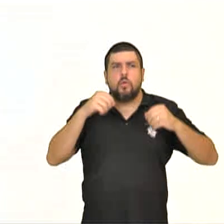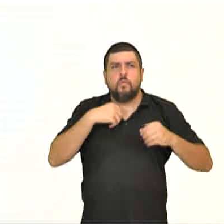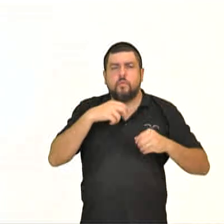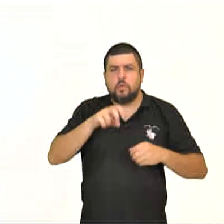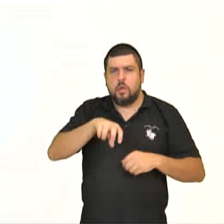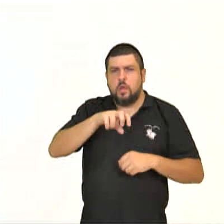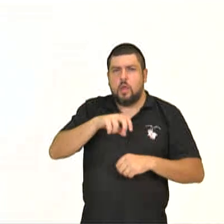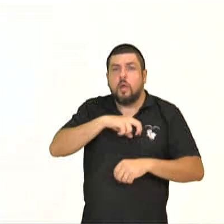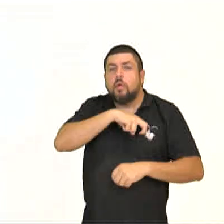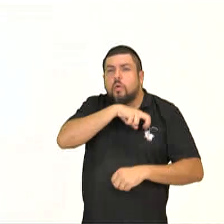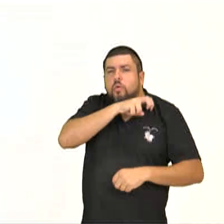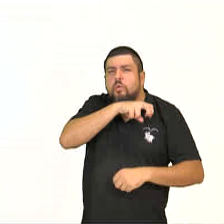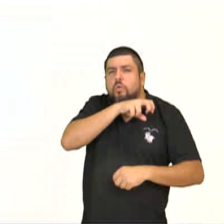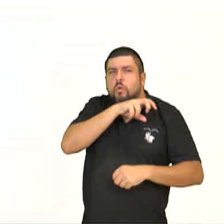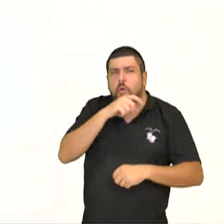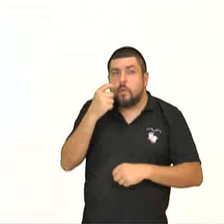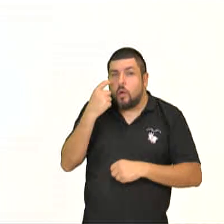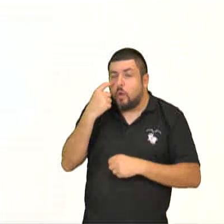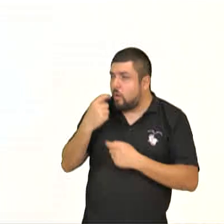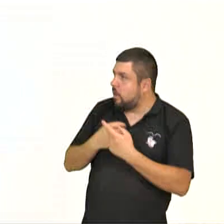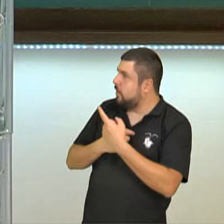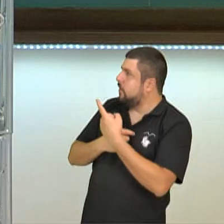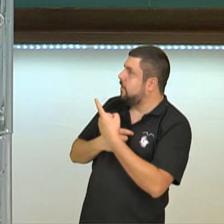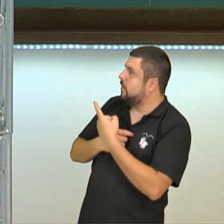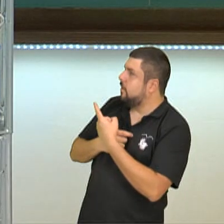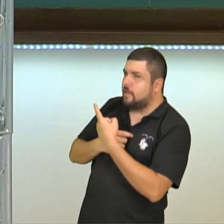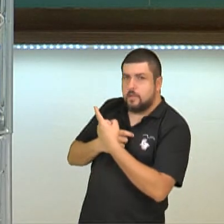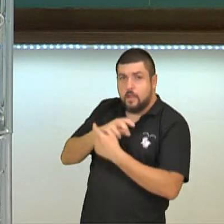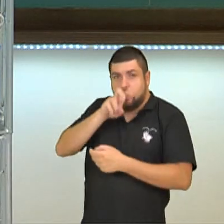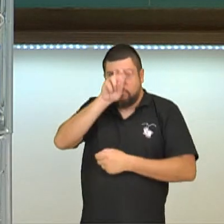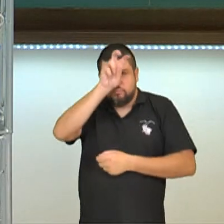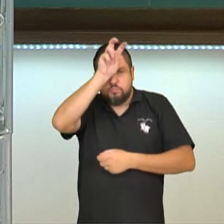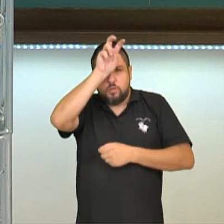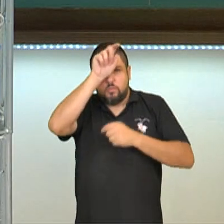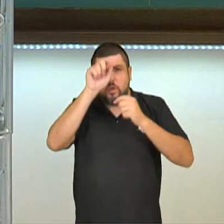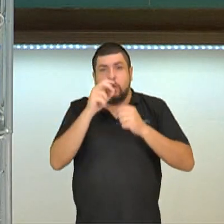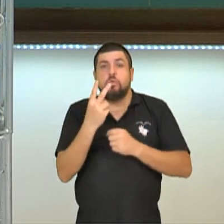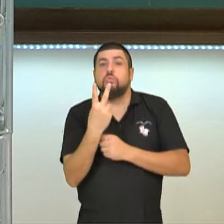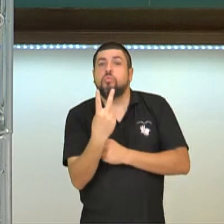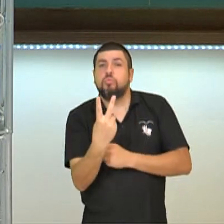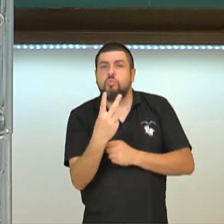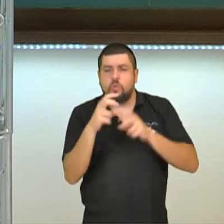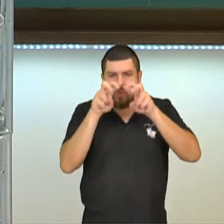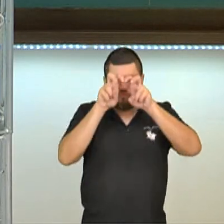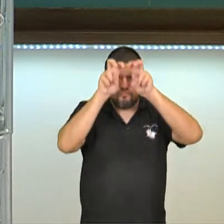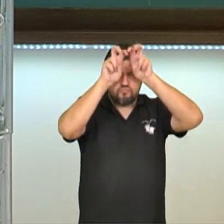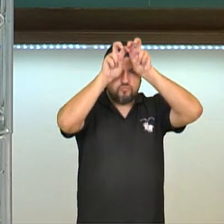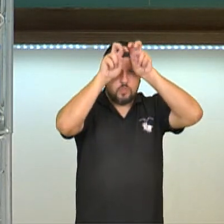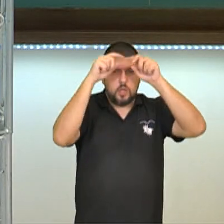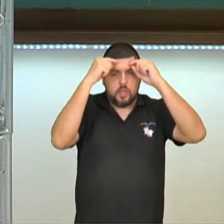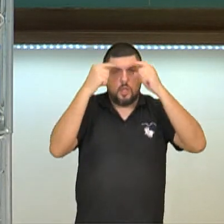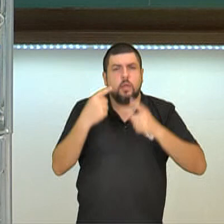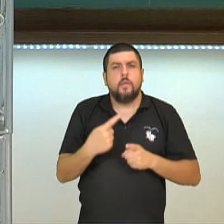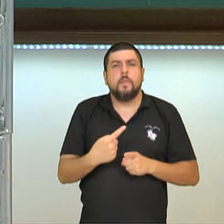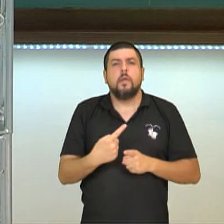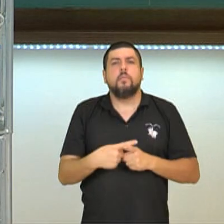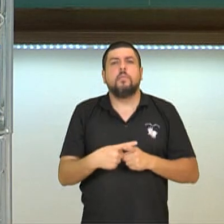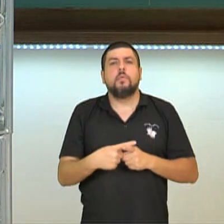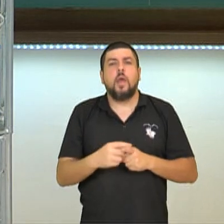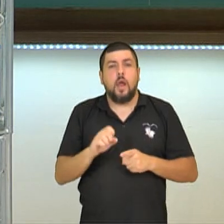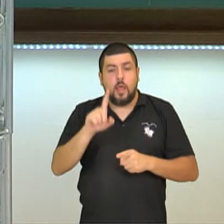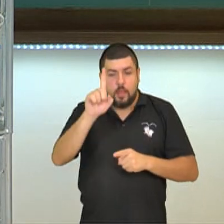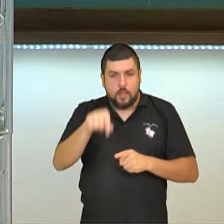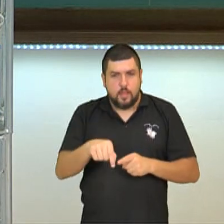e representando o Egito. Olha que estratégia de marketing perfeita! Duas cobras, representando a união dos